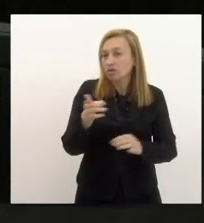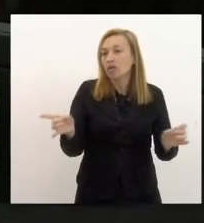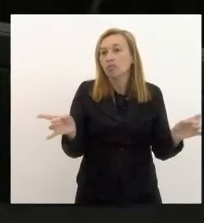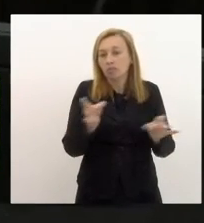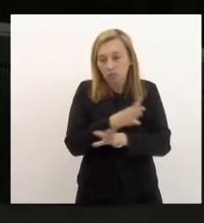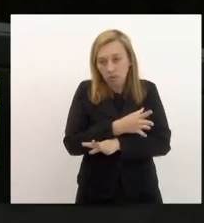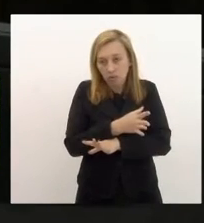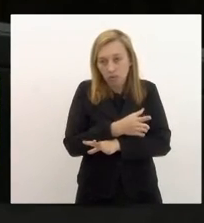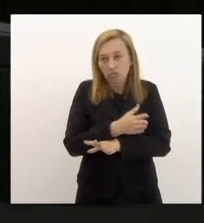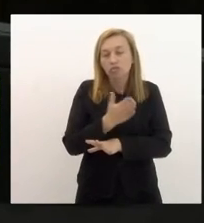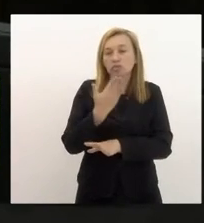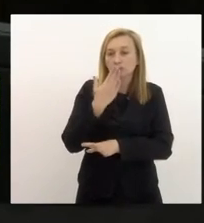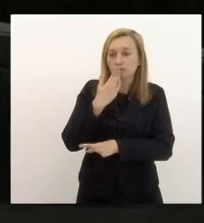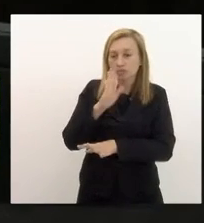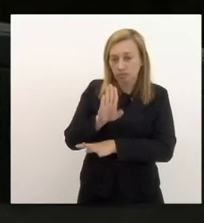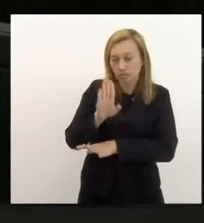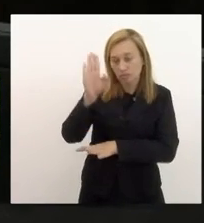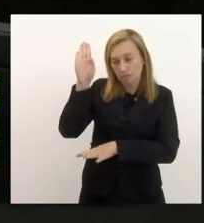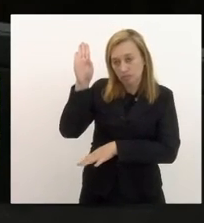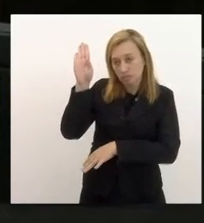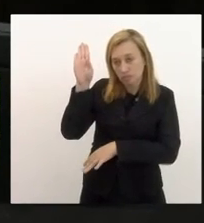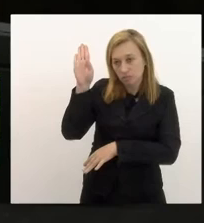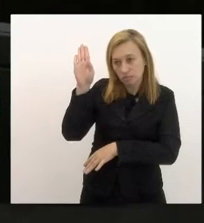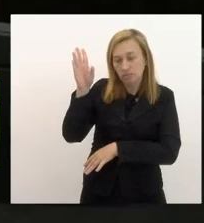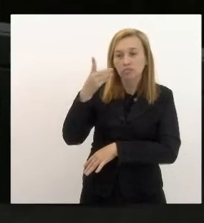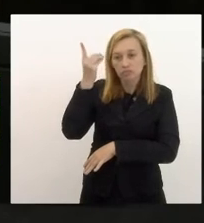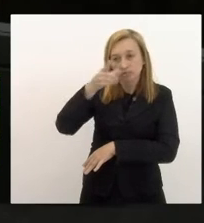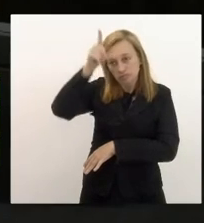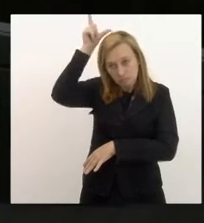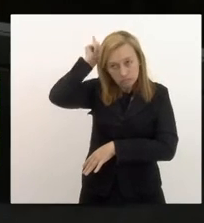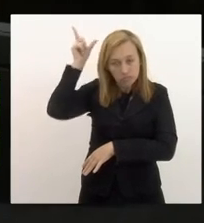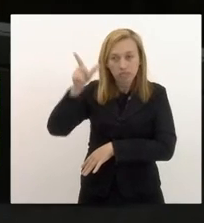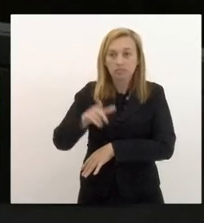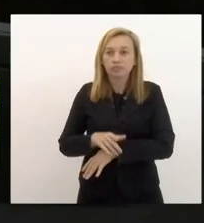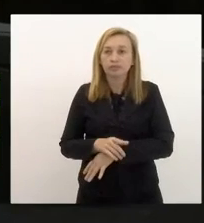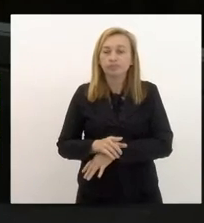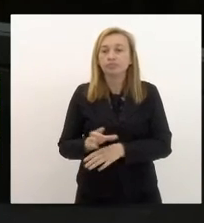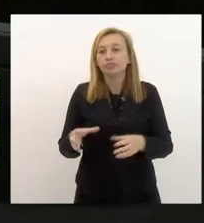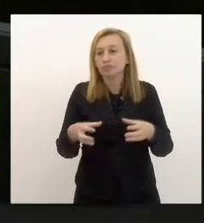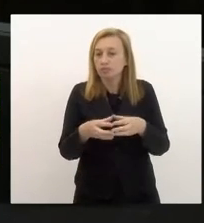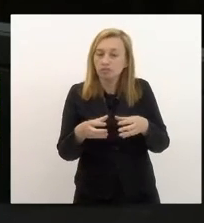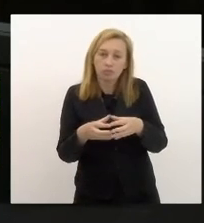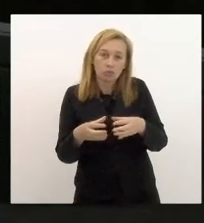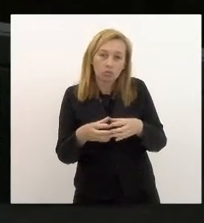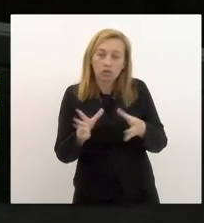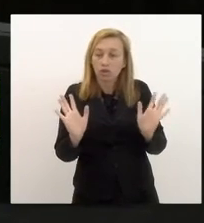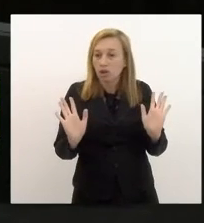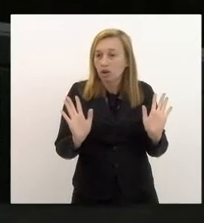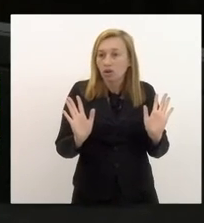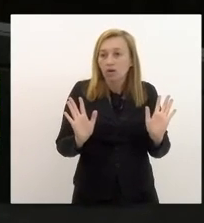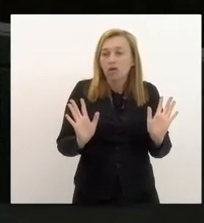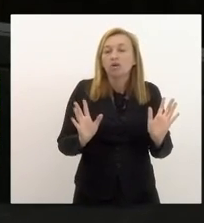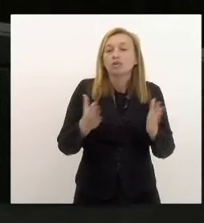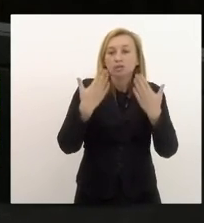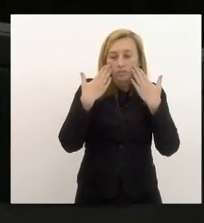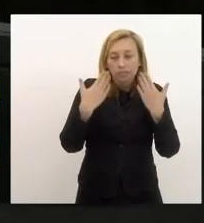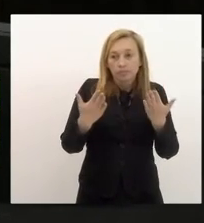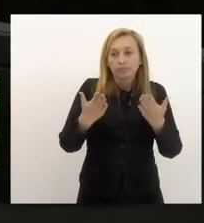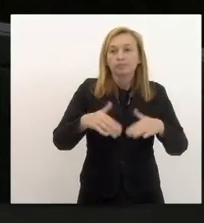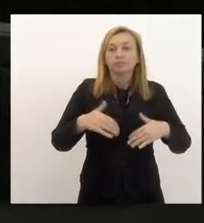tudo pronto já me comprometo aqui Deputado Luiz Paulo sim ou na comissão em fim de